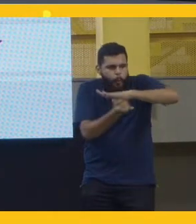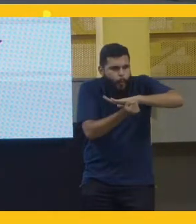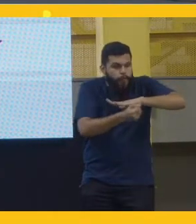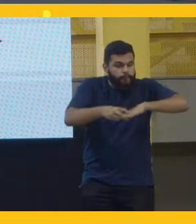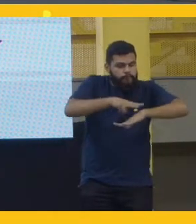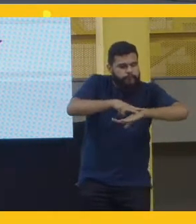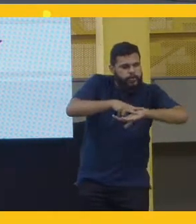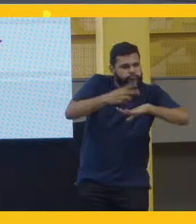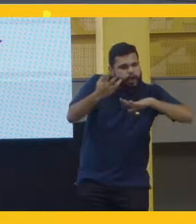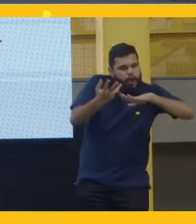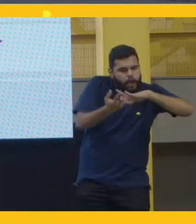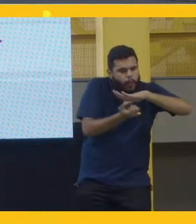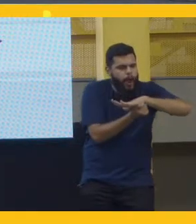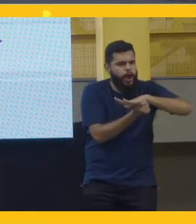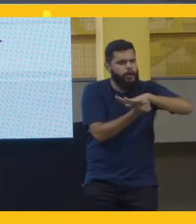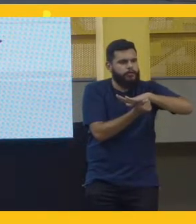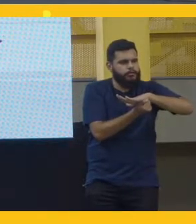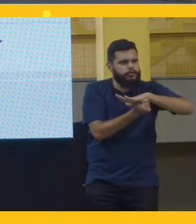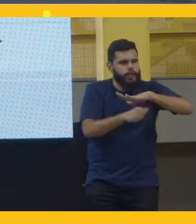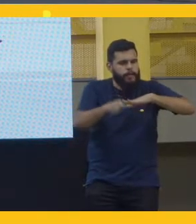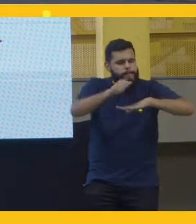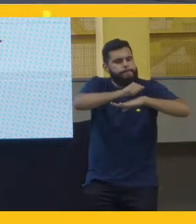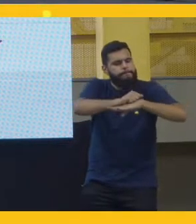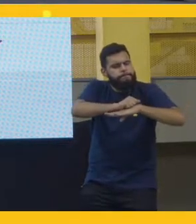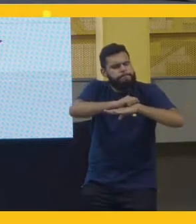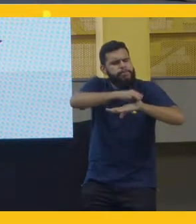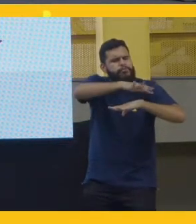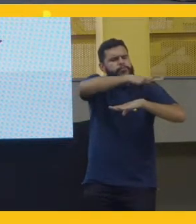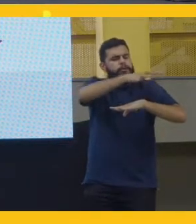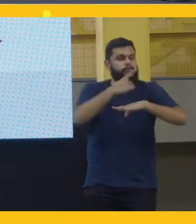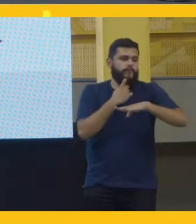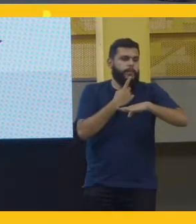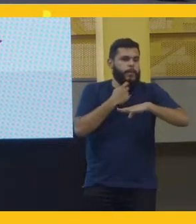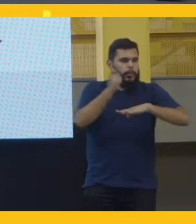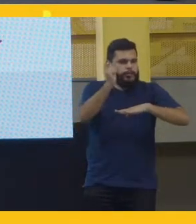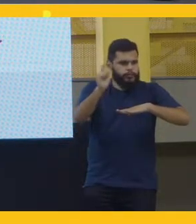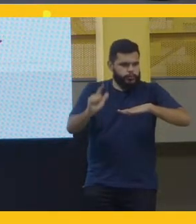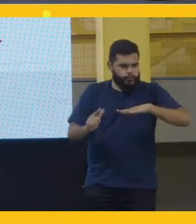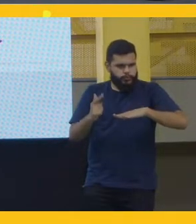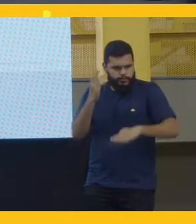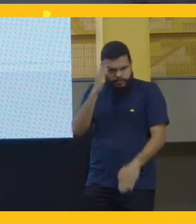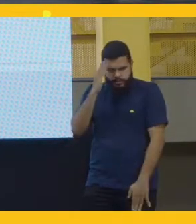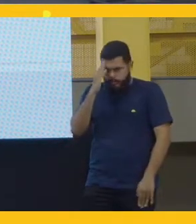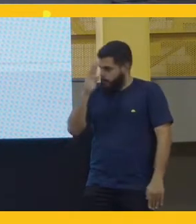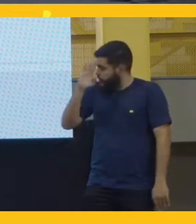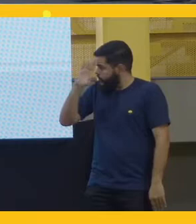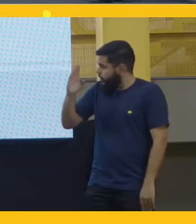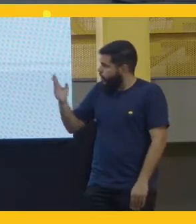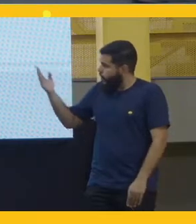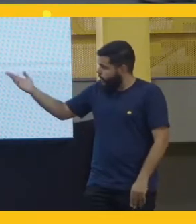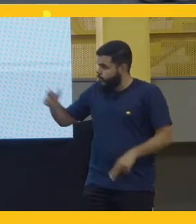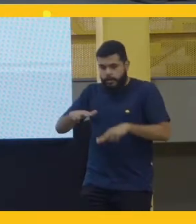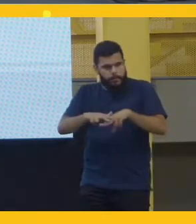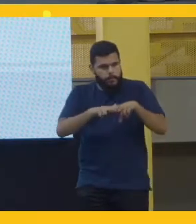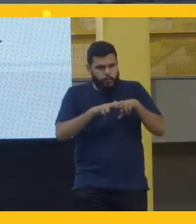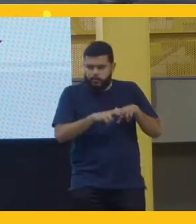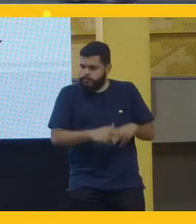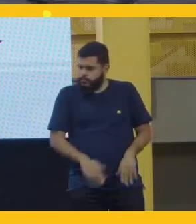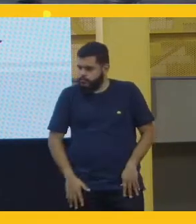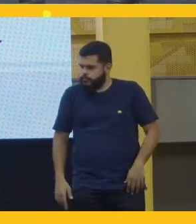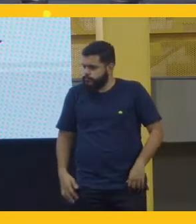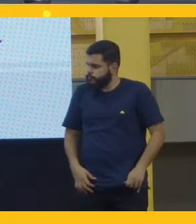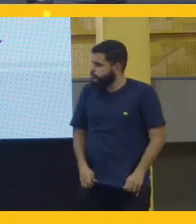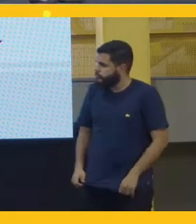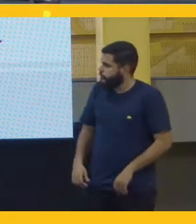verde. E deixa passar quem? O vermelho e o azul. Por isso, a resposta, opa,